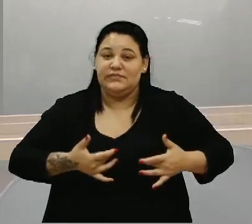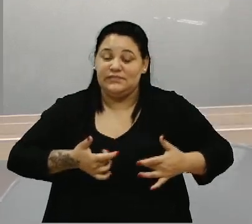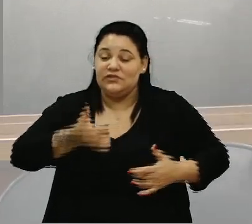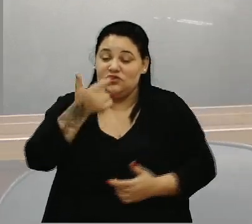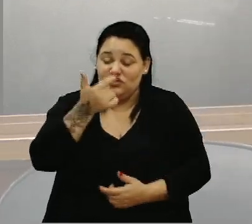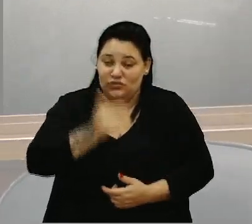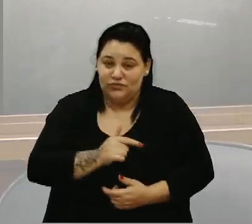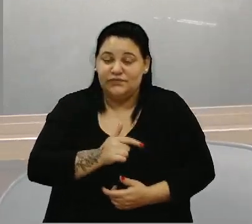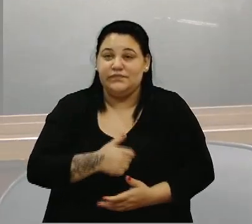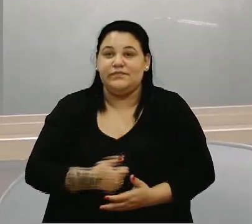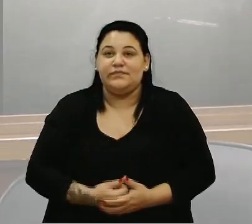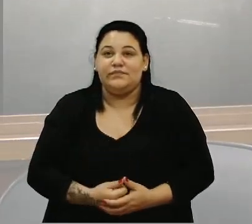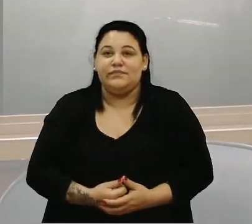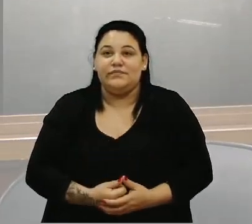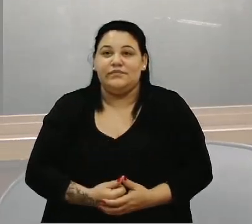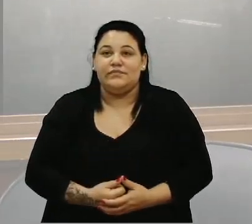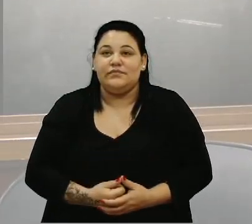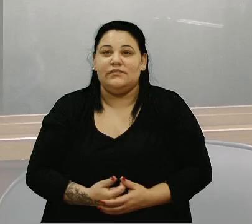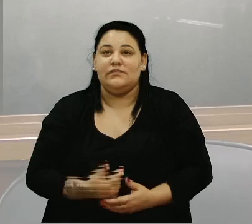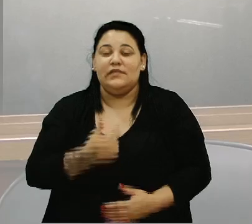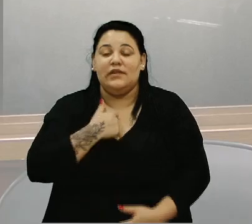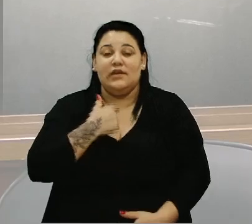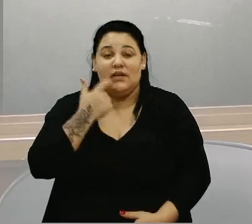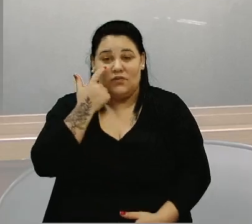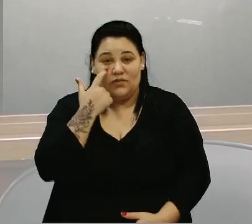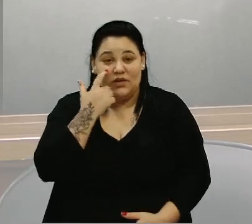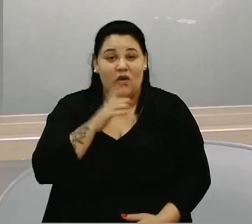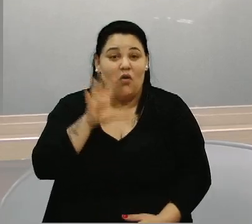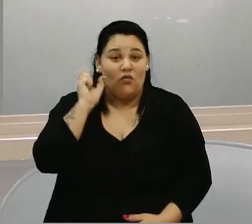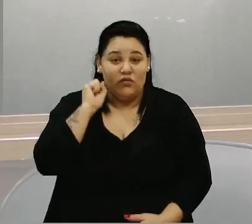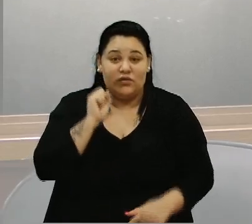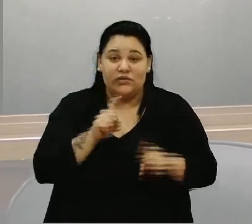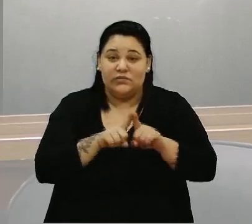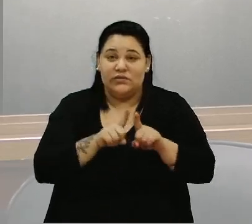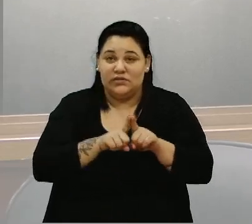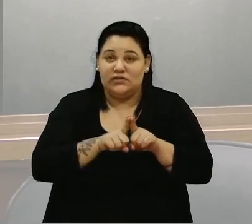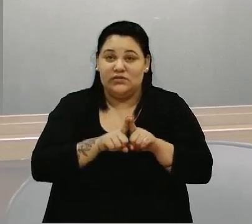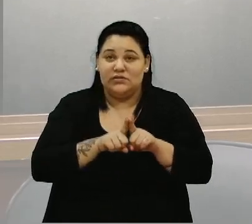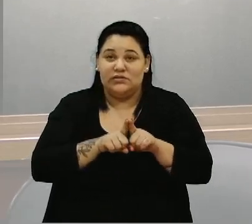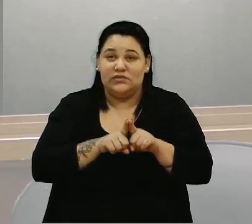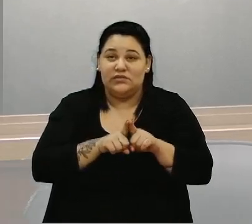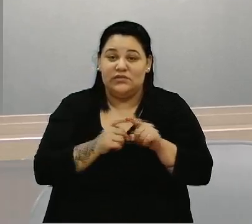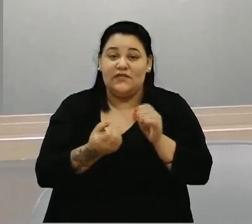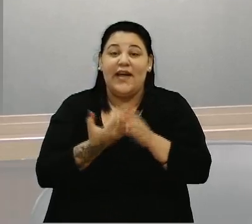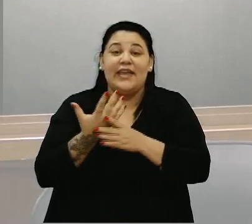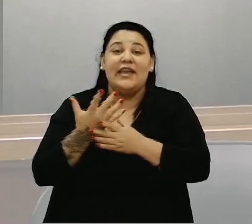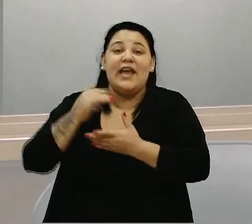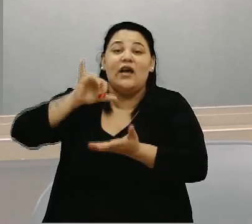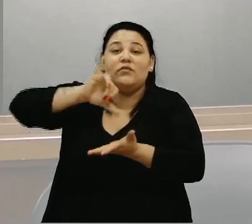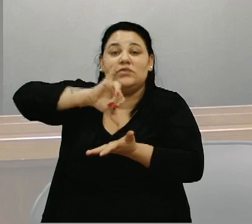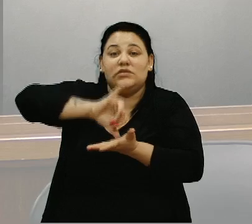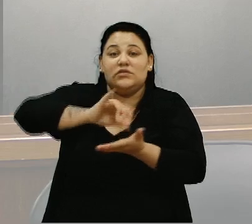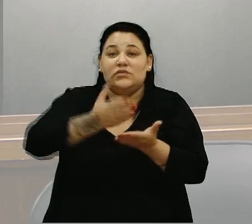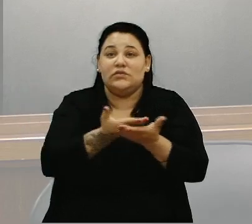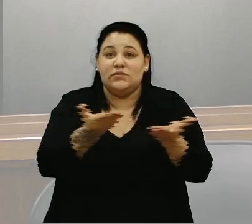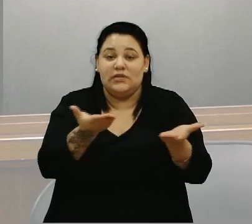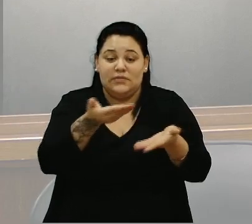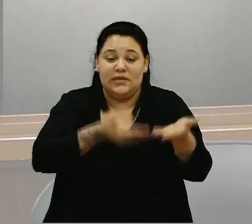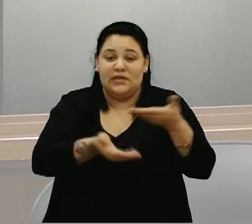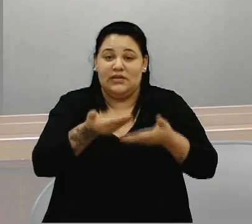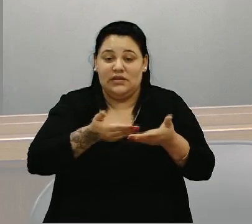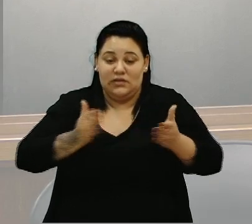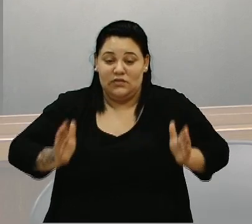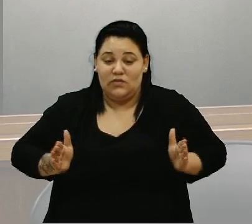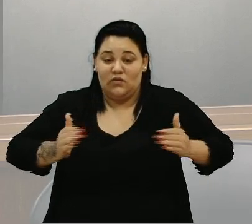novamente. E eu ouvi que vai se criar um centro, um espaço para atender os autistas